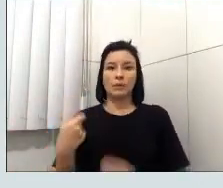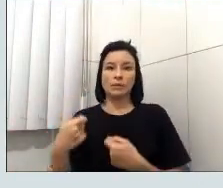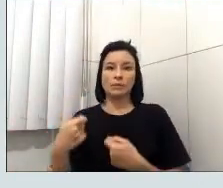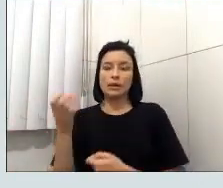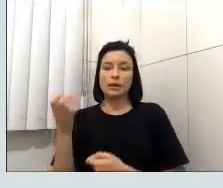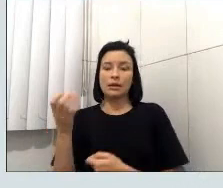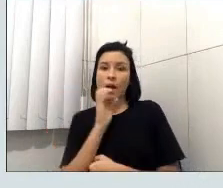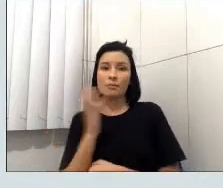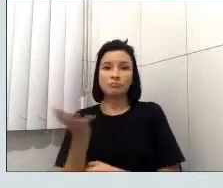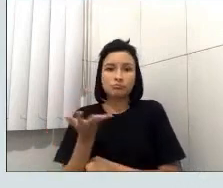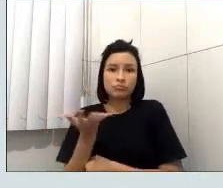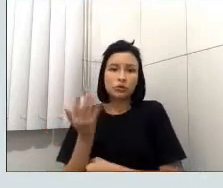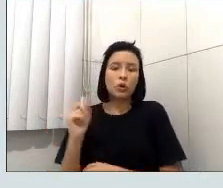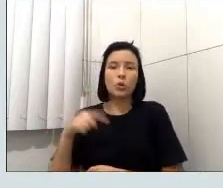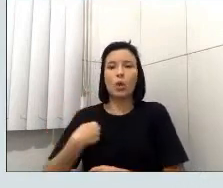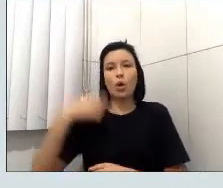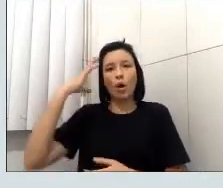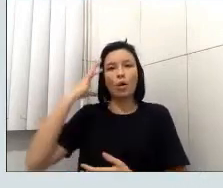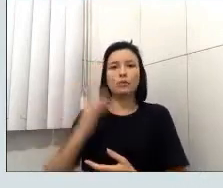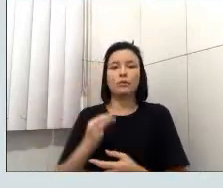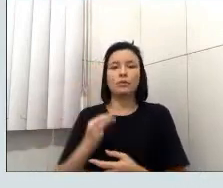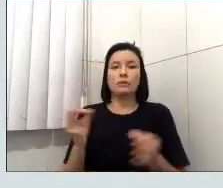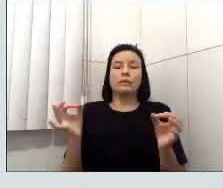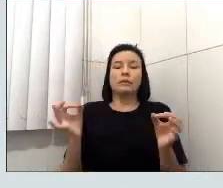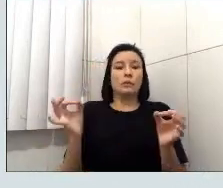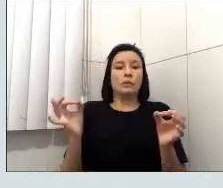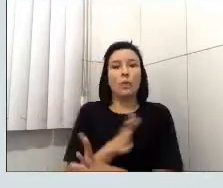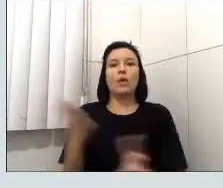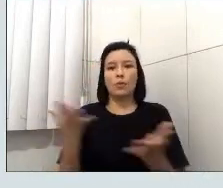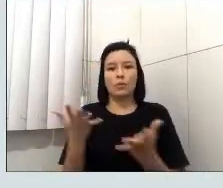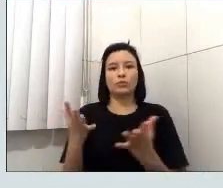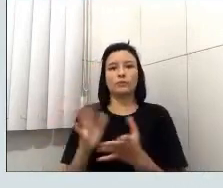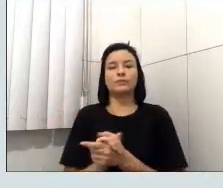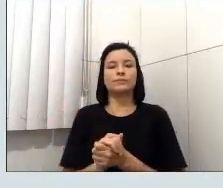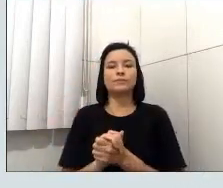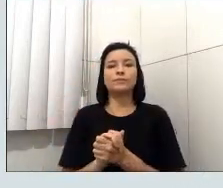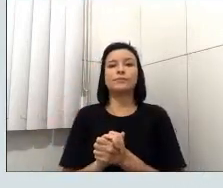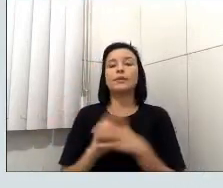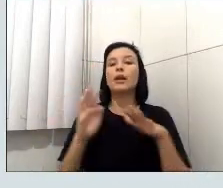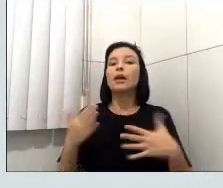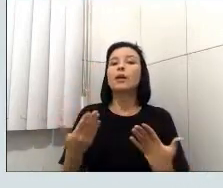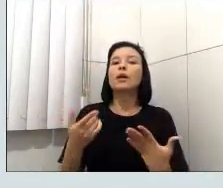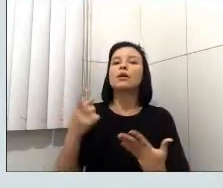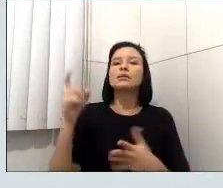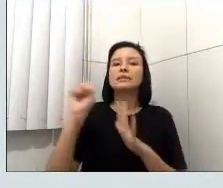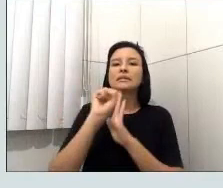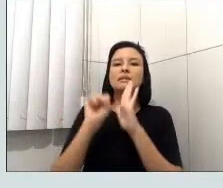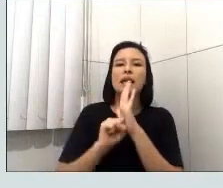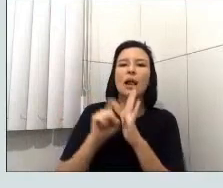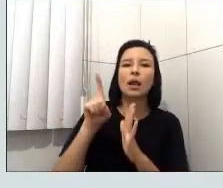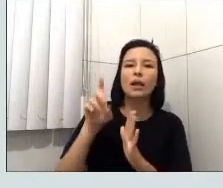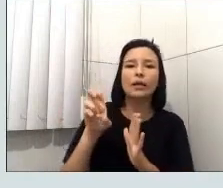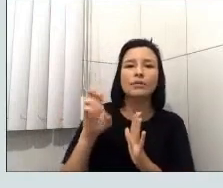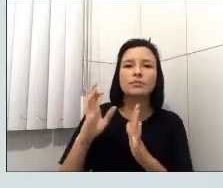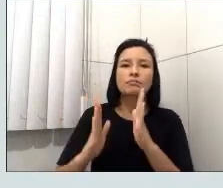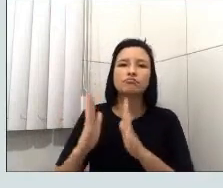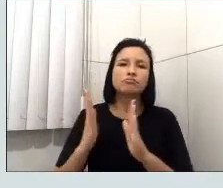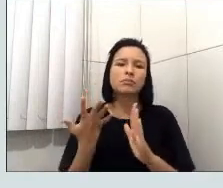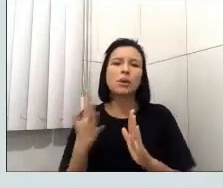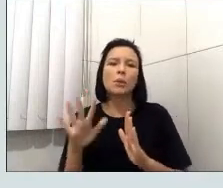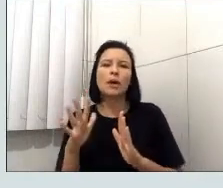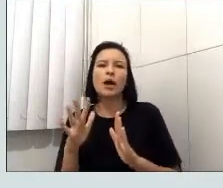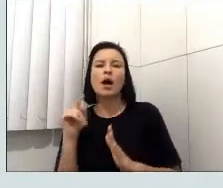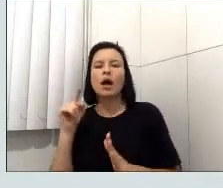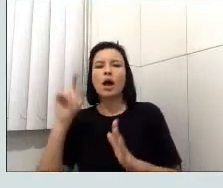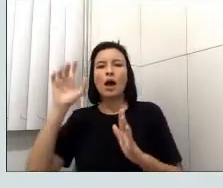para a gente conseguir concluir todo o conteúdo hoje. A partir ali do século XV, a